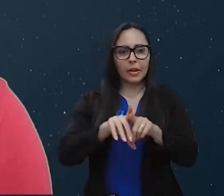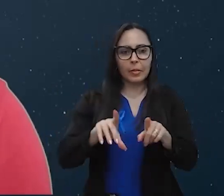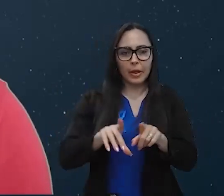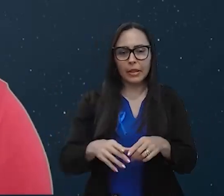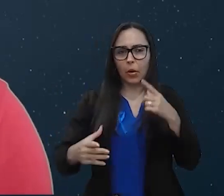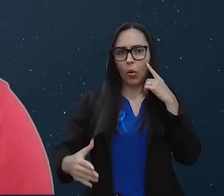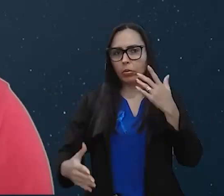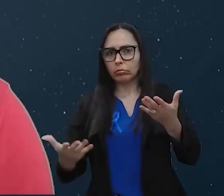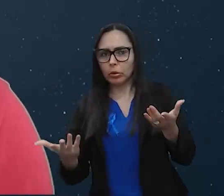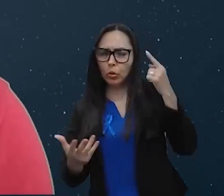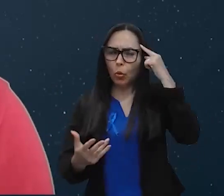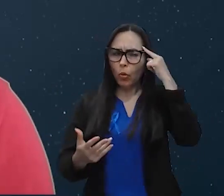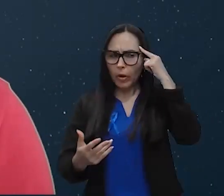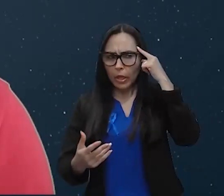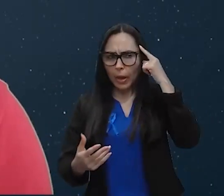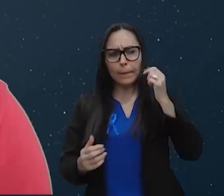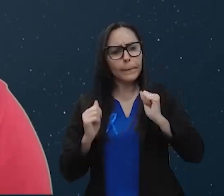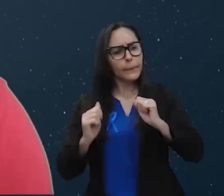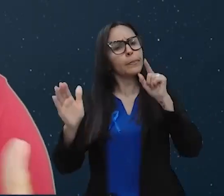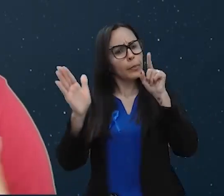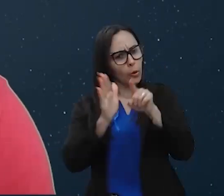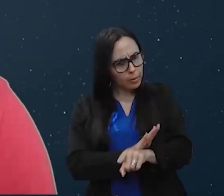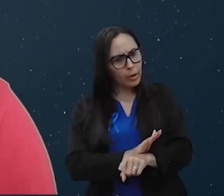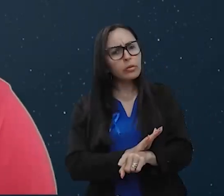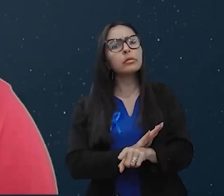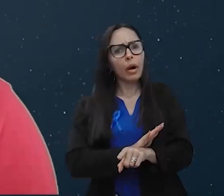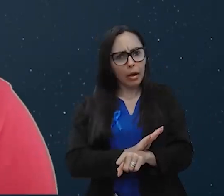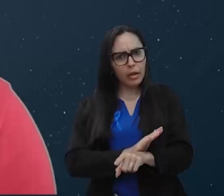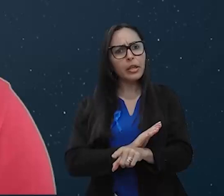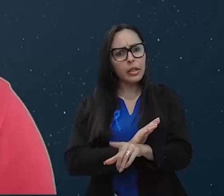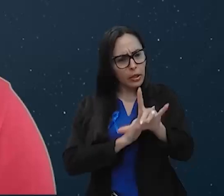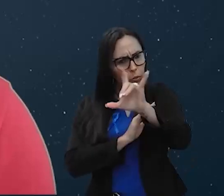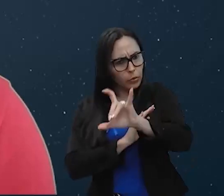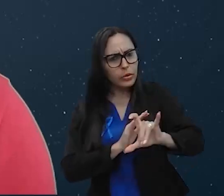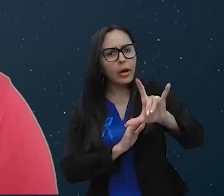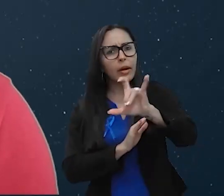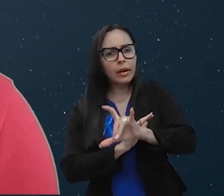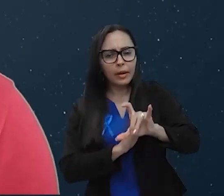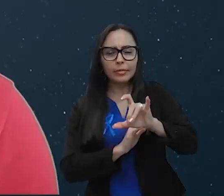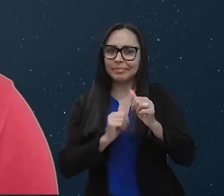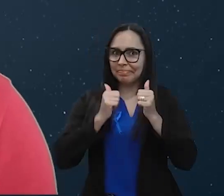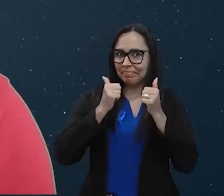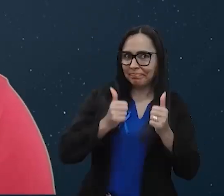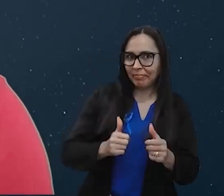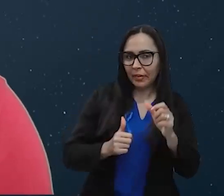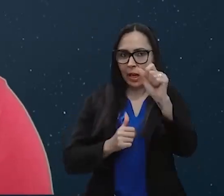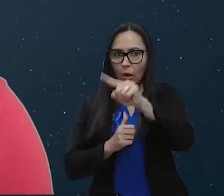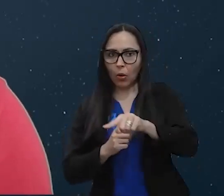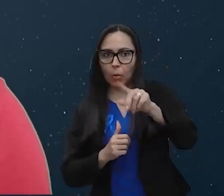galera, qualquer dúvida que você tenha durante as aulas, pode mandar no Instagram do Tivaltinho, tá?